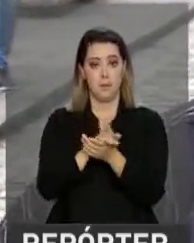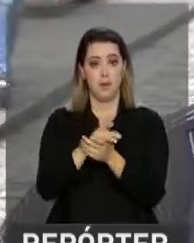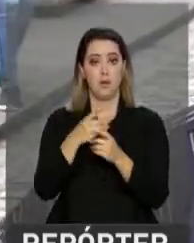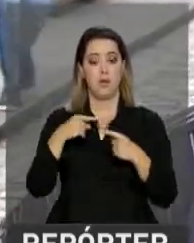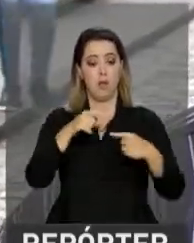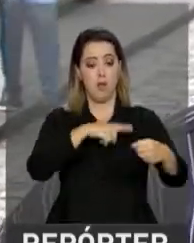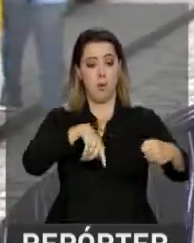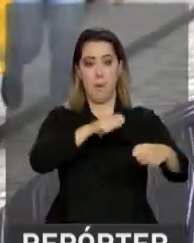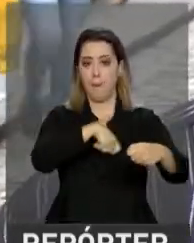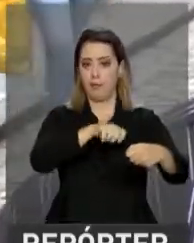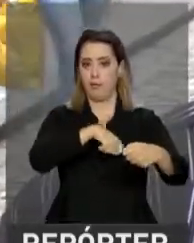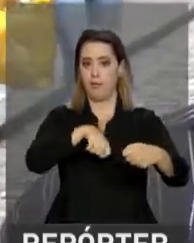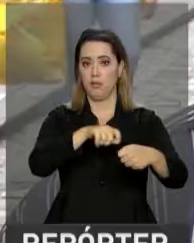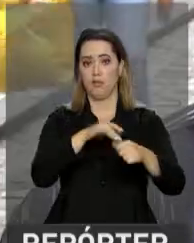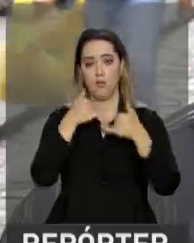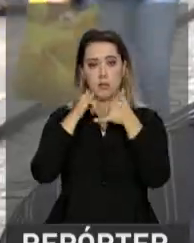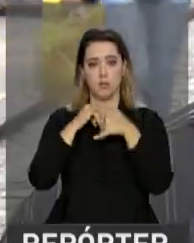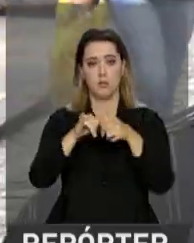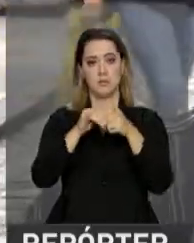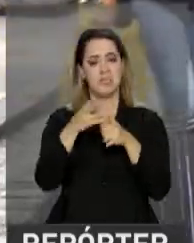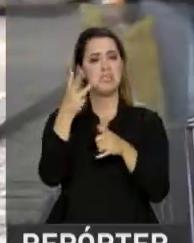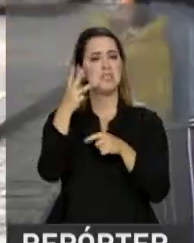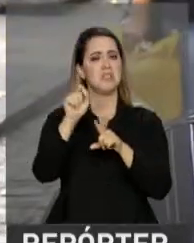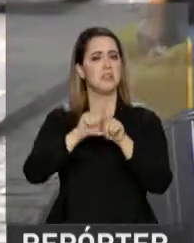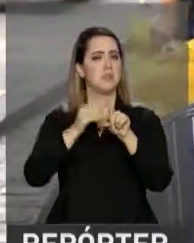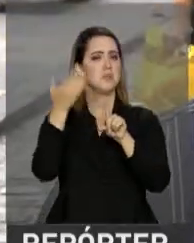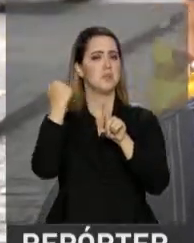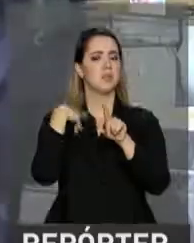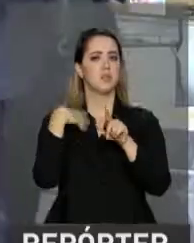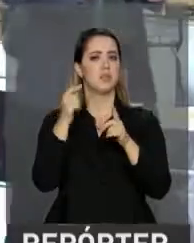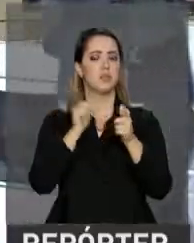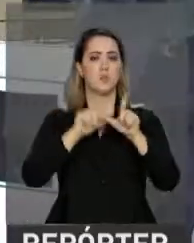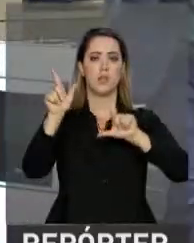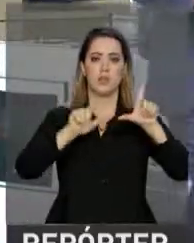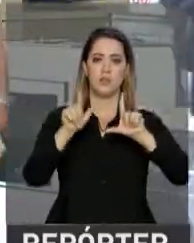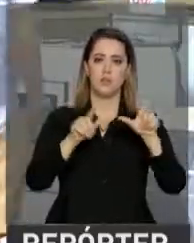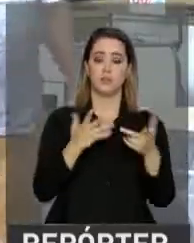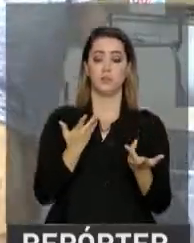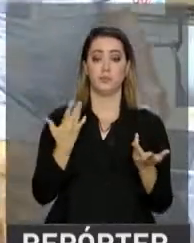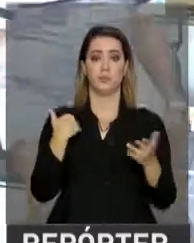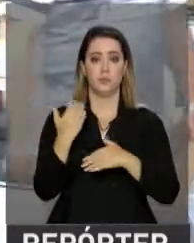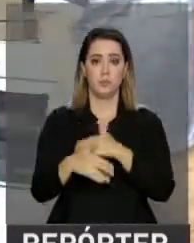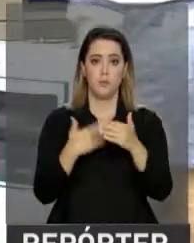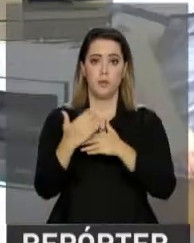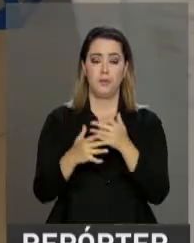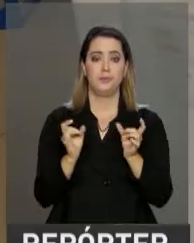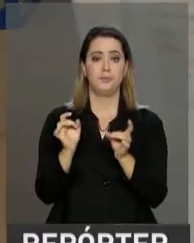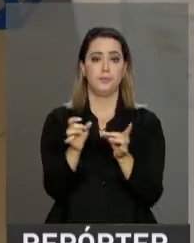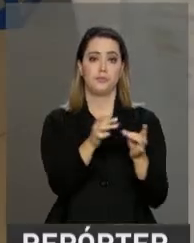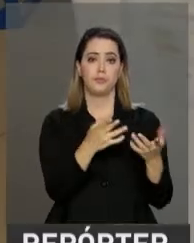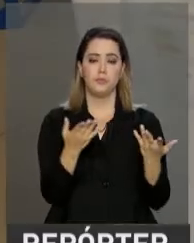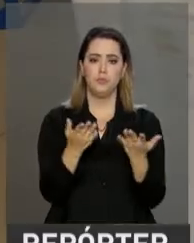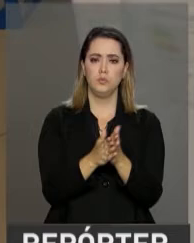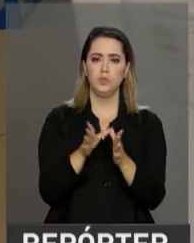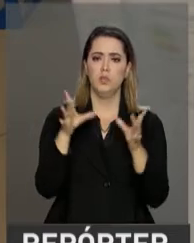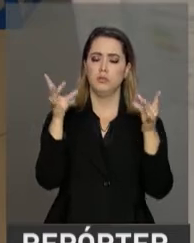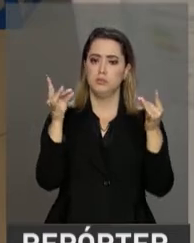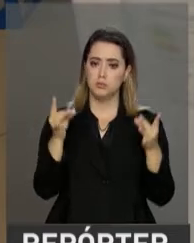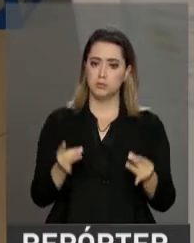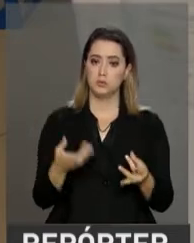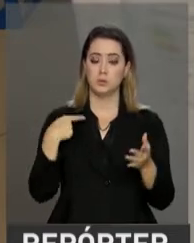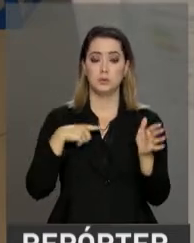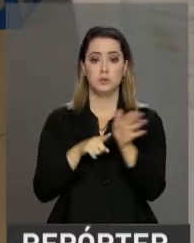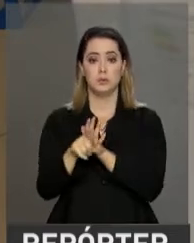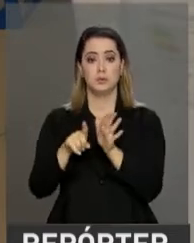e os três meses atrás comprou uma tv de 42 polegadas o avanço das vendas no comércio em junho foi destaque na última